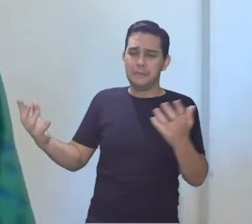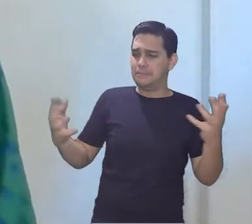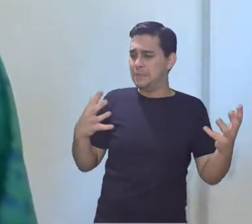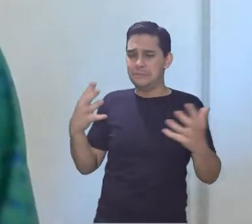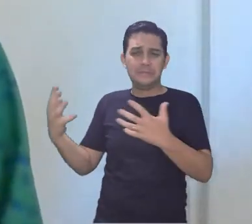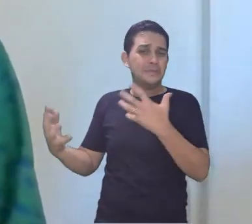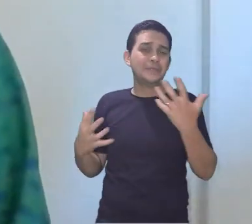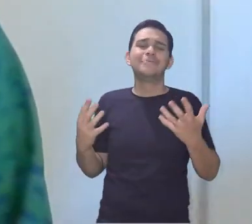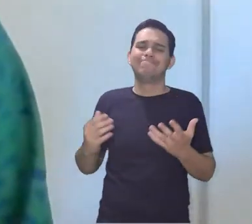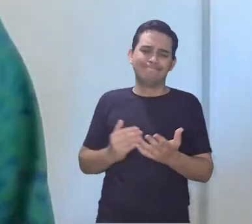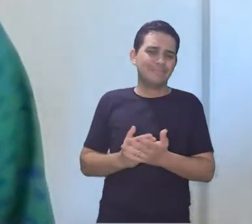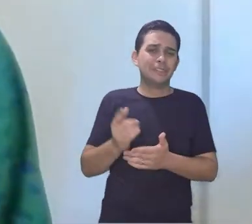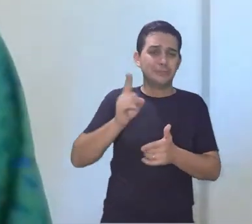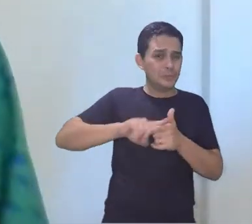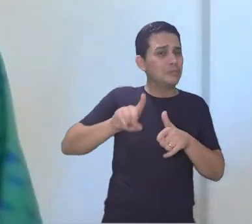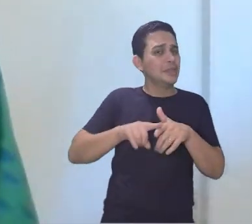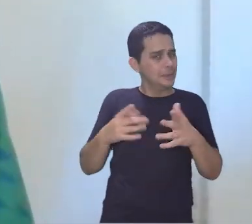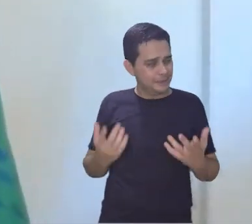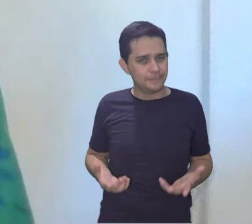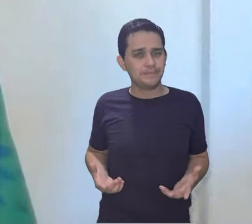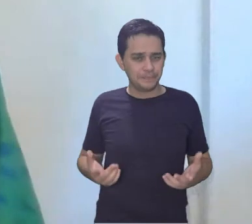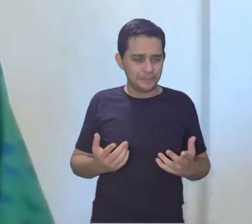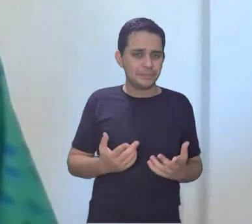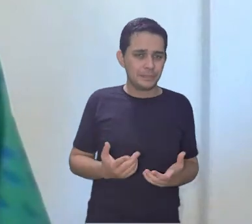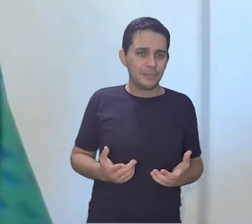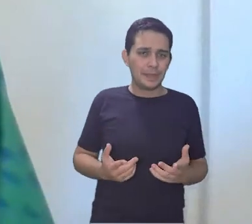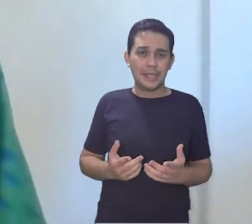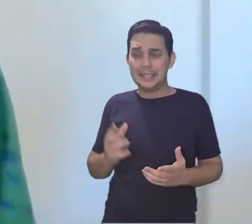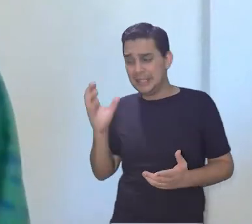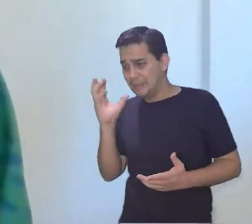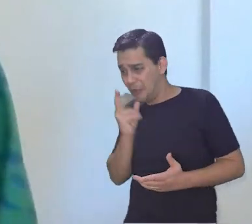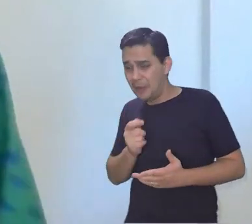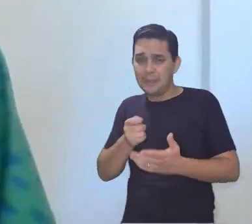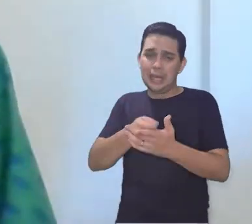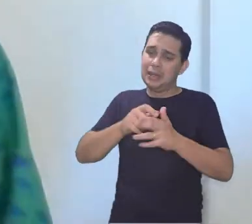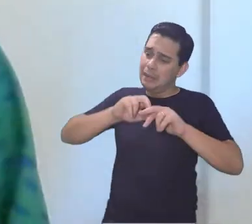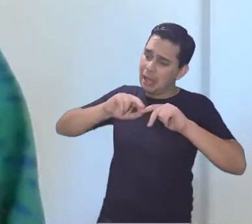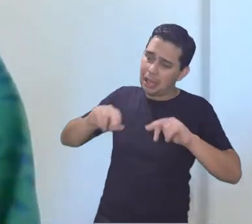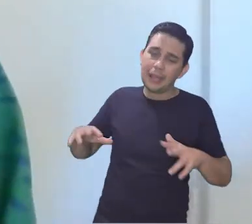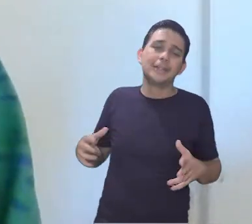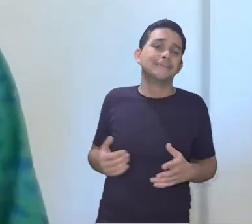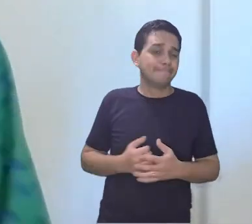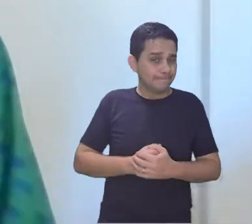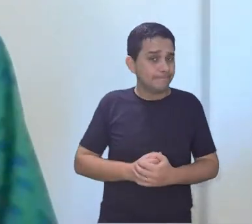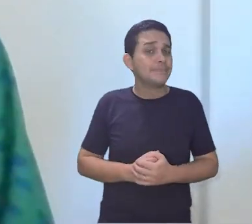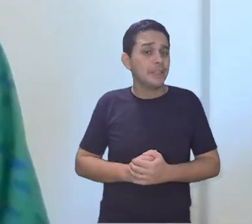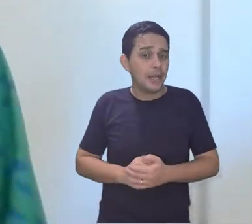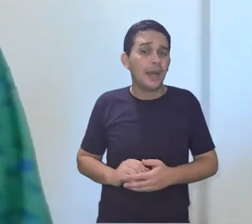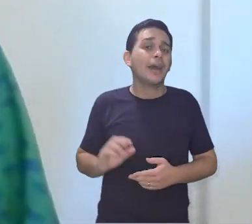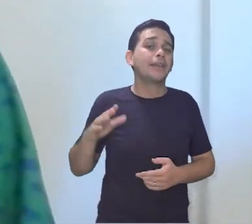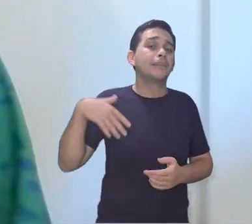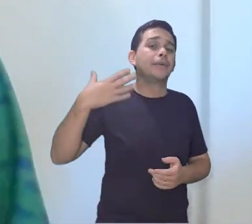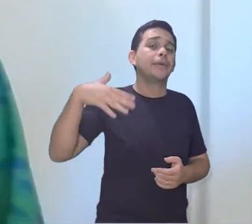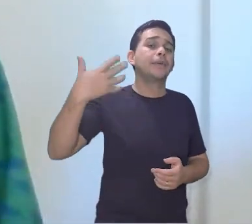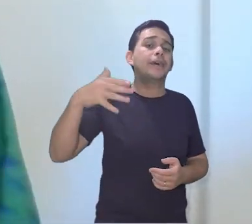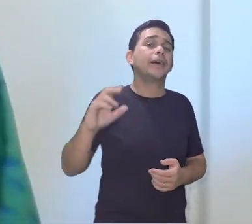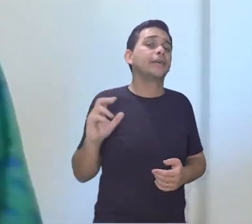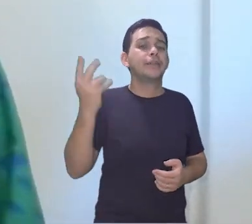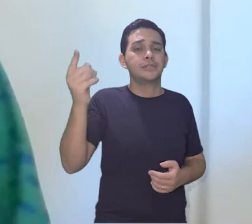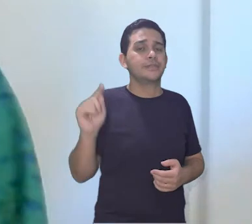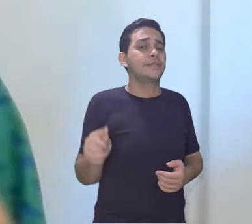cria problemas práticos. E o resultado não poderia ser outro. Tem